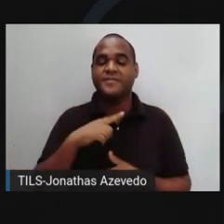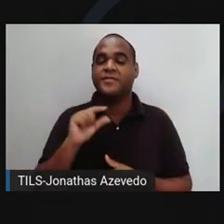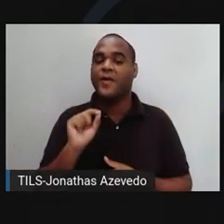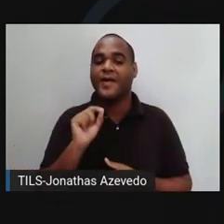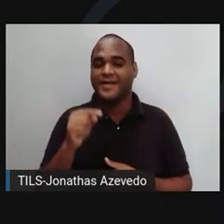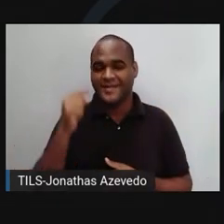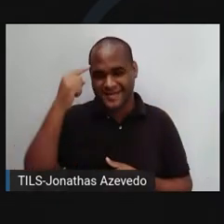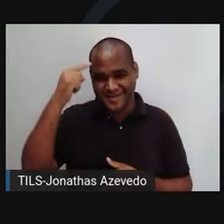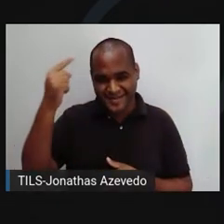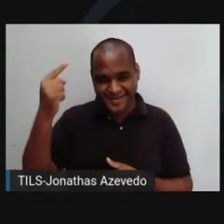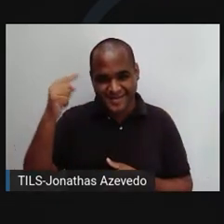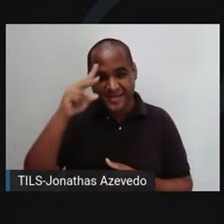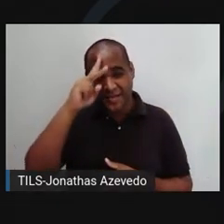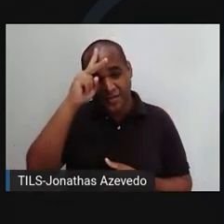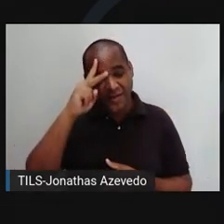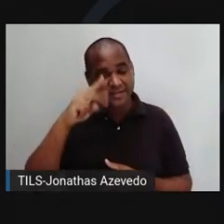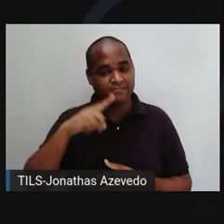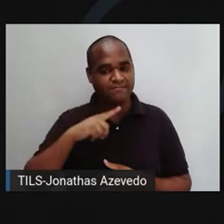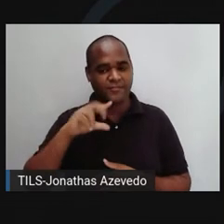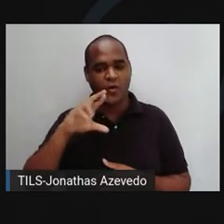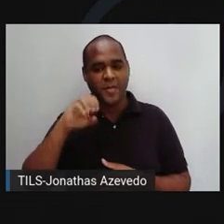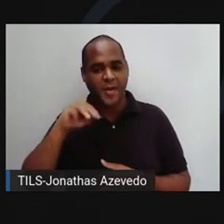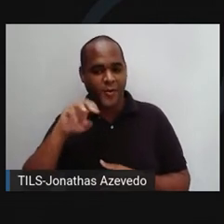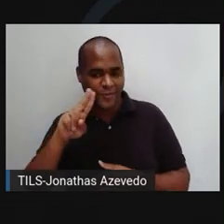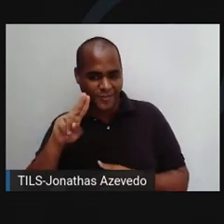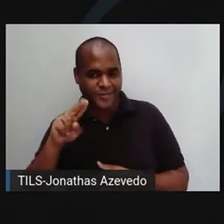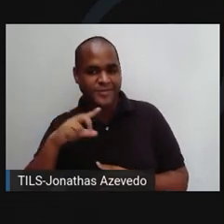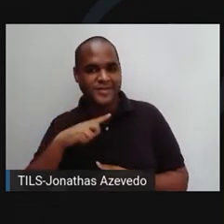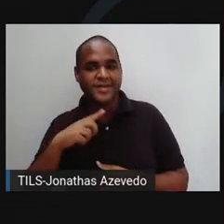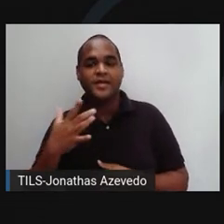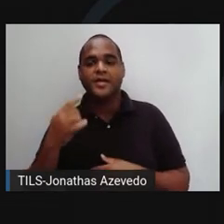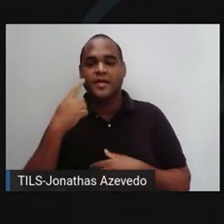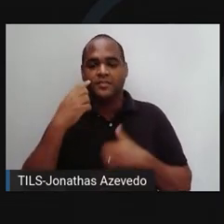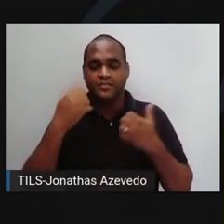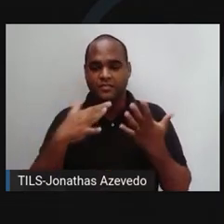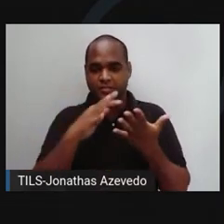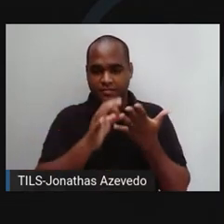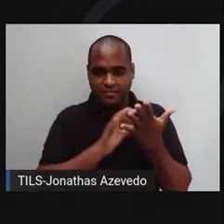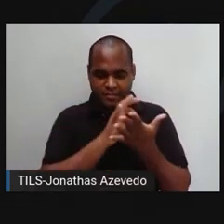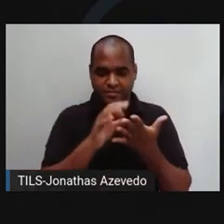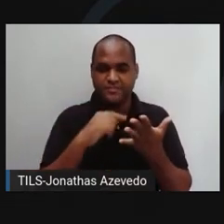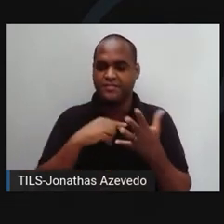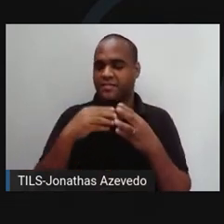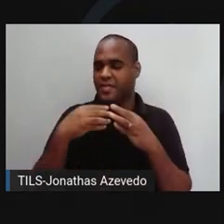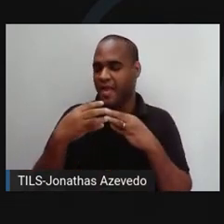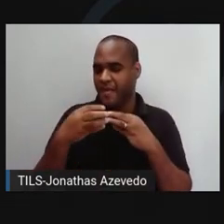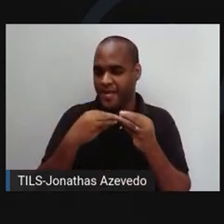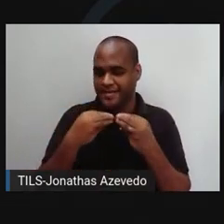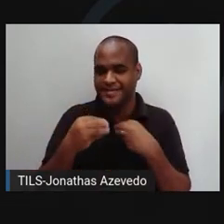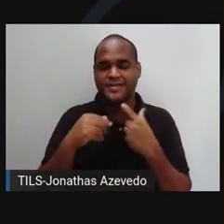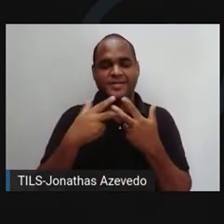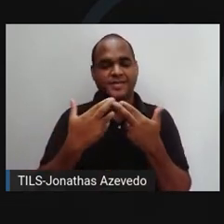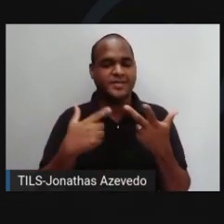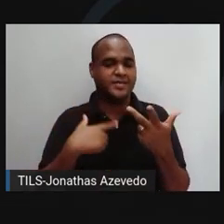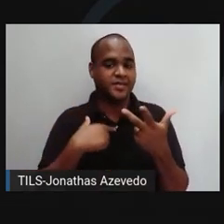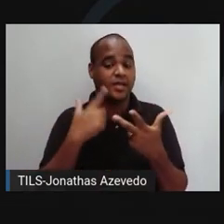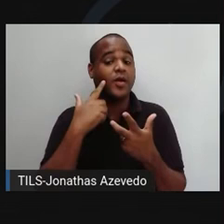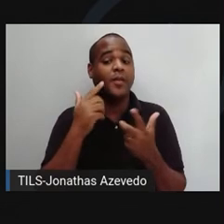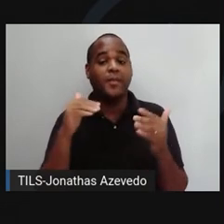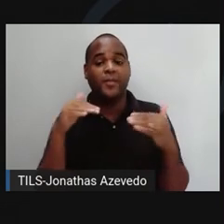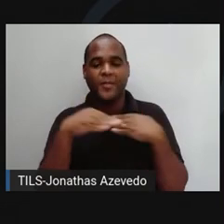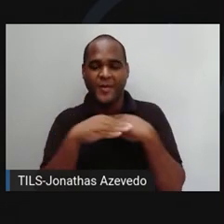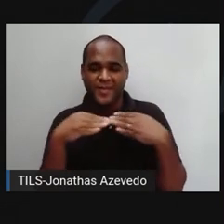Julieta. Enfim. Agora que passamos por tecidos, células, proteínas e plasma precisamos encontrar um meio de transporte.